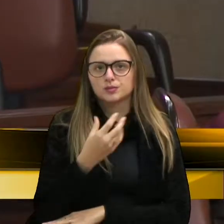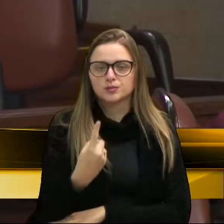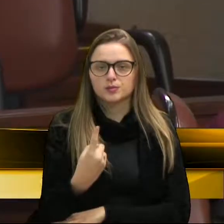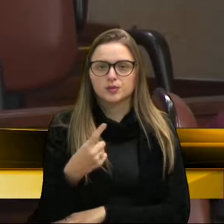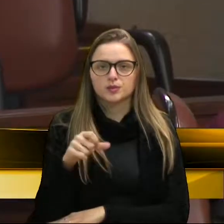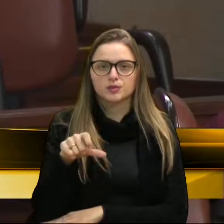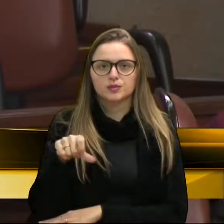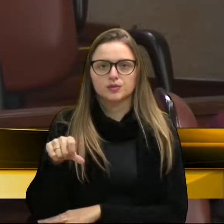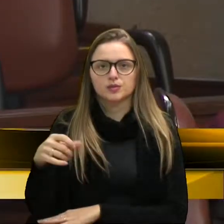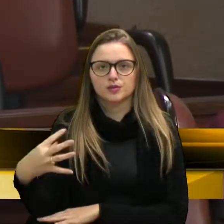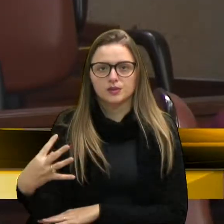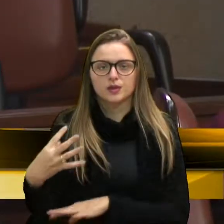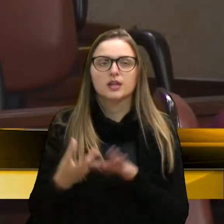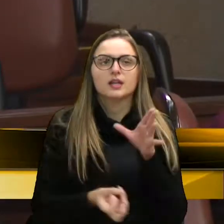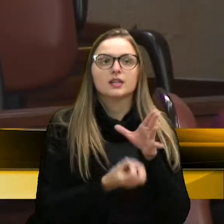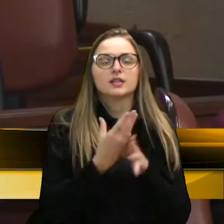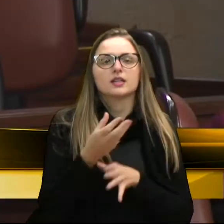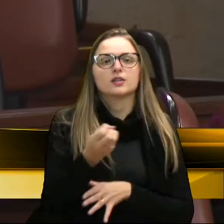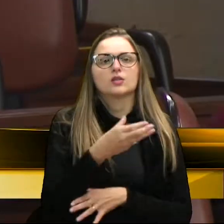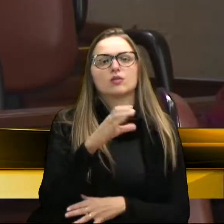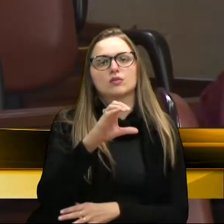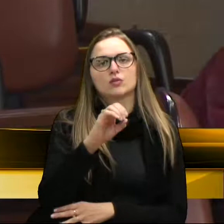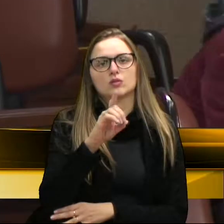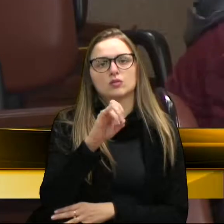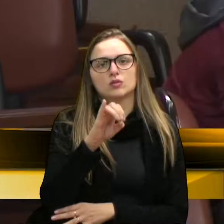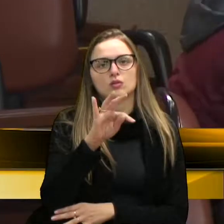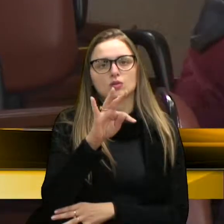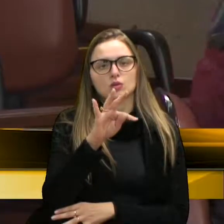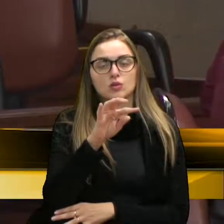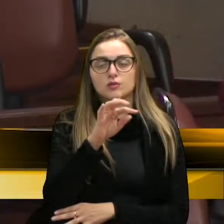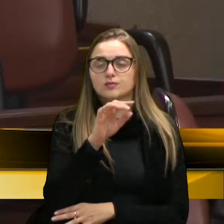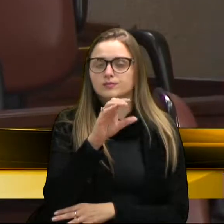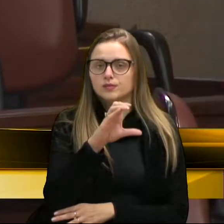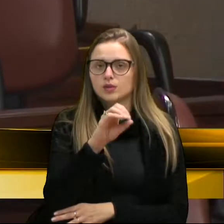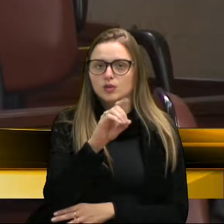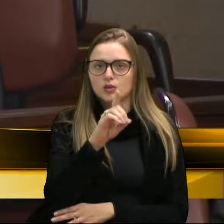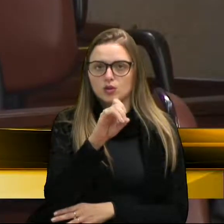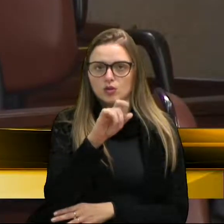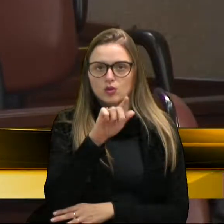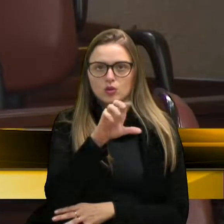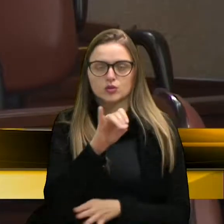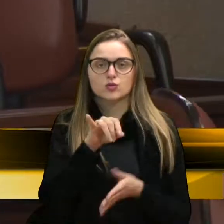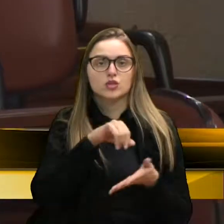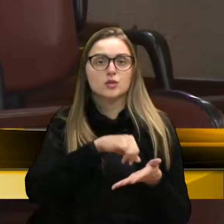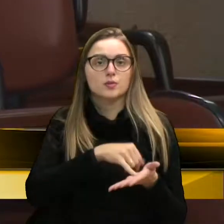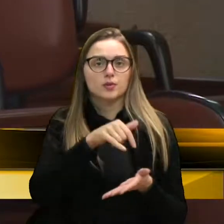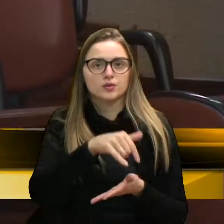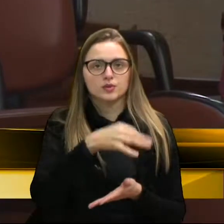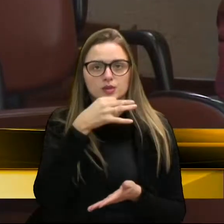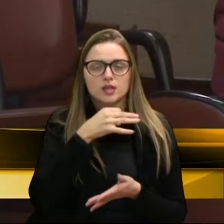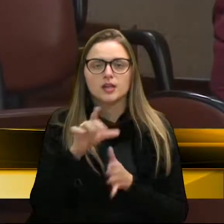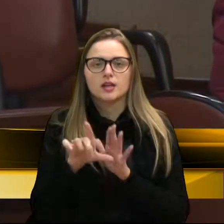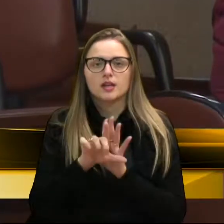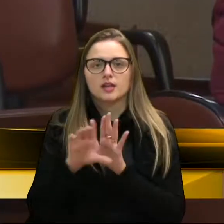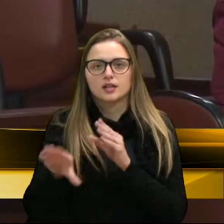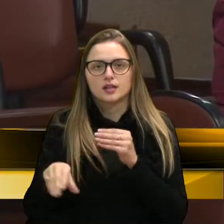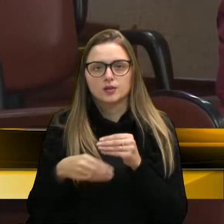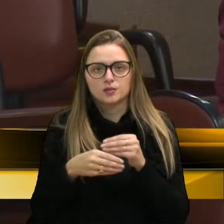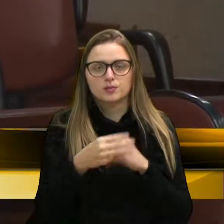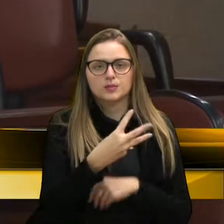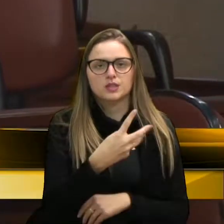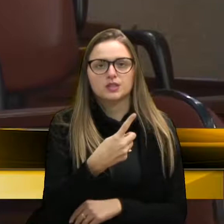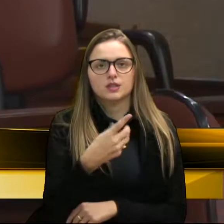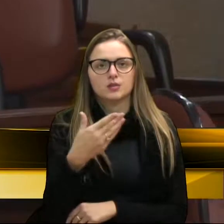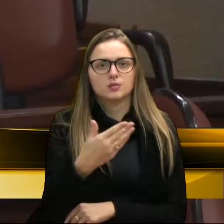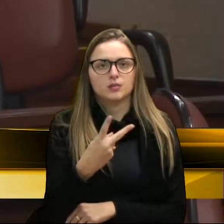que institui o novo Código Tributário do município de Caxias do Sul. O referido projeto de lei complementar número 31 de